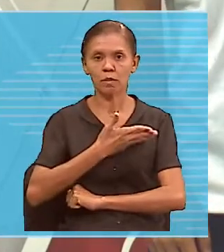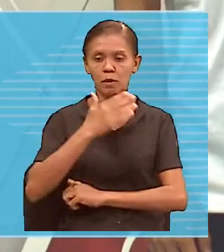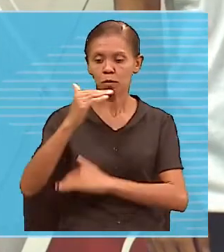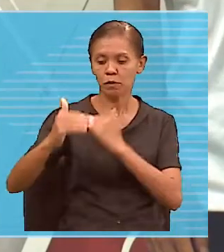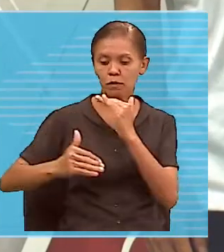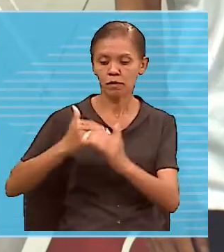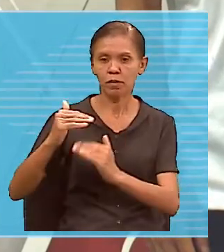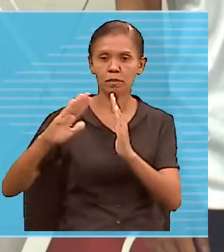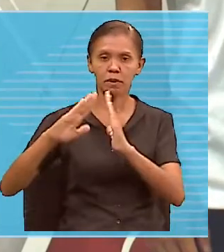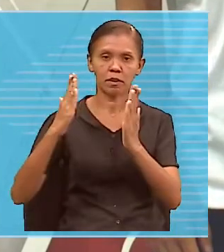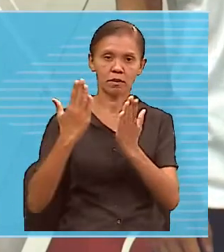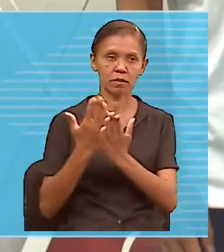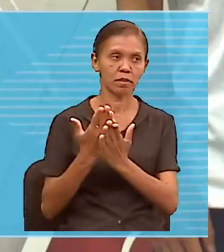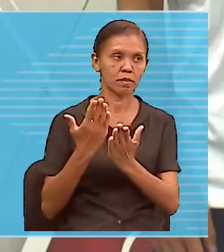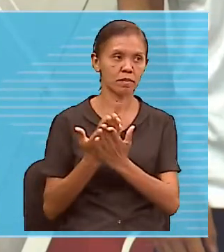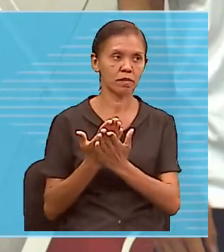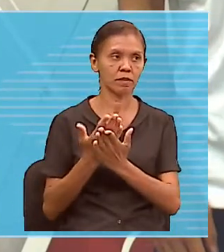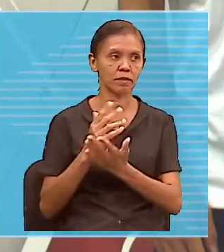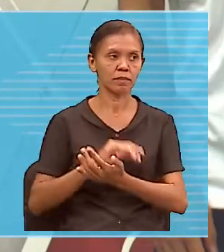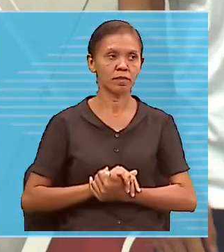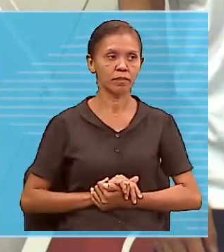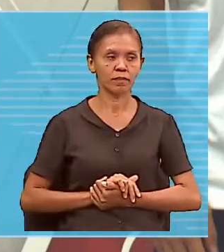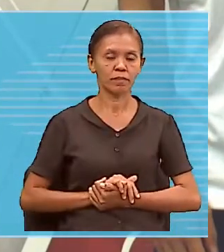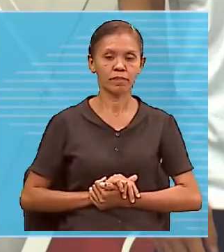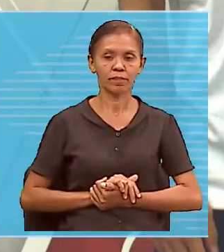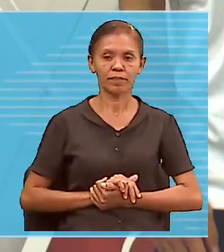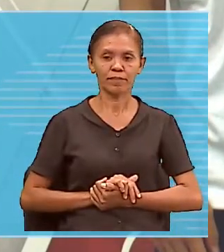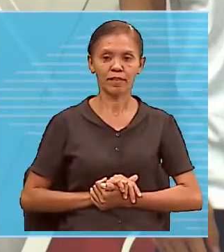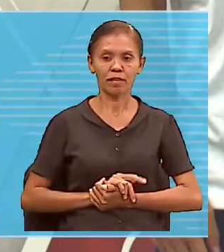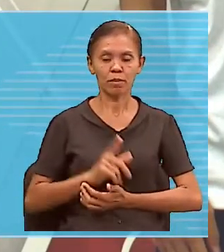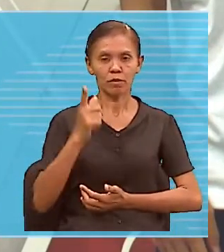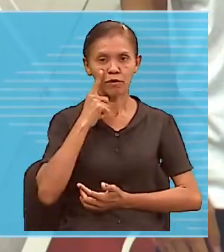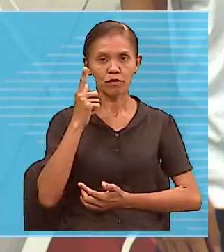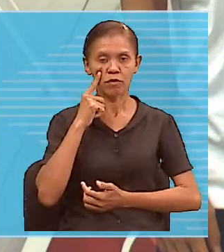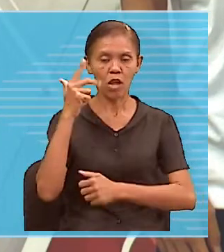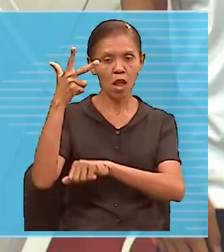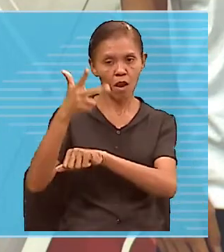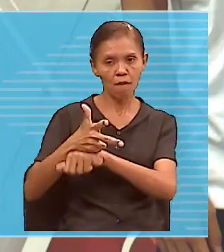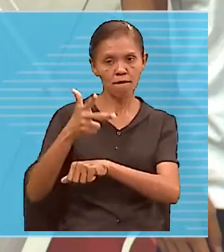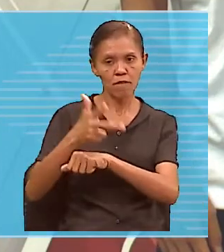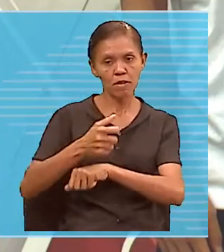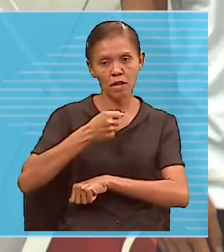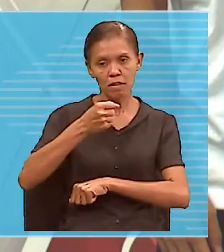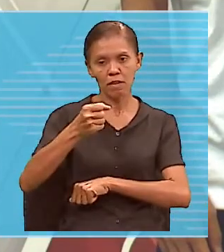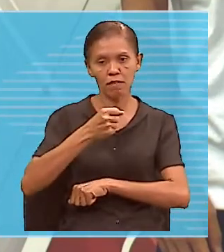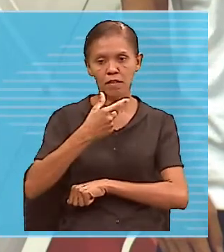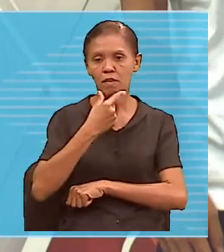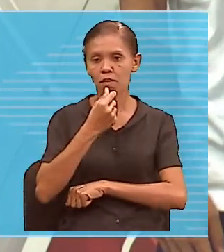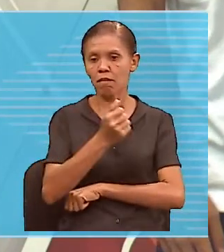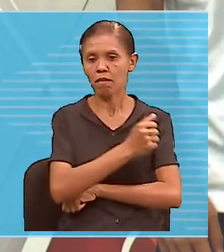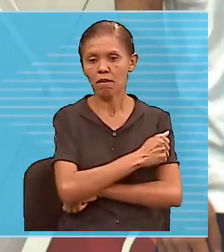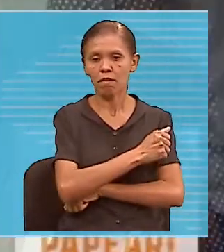Raldi Cavalcante, no set Raldi Cavalcante. Então vamos ver esse vídeo aí, essa entrevista do Rômulo Guilherme.